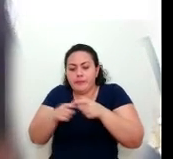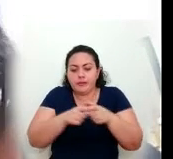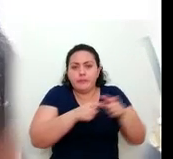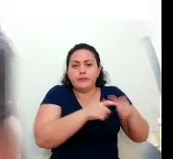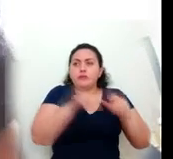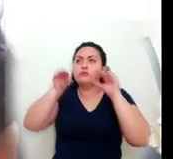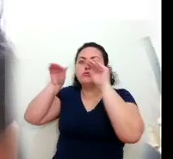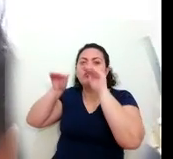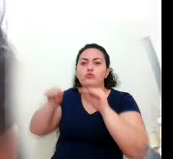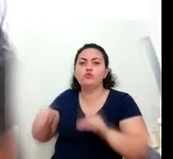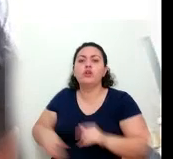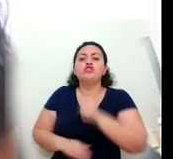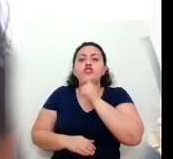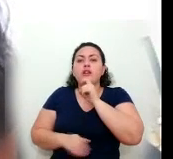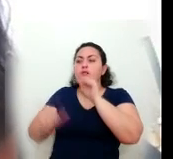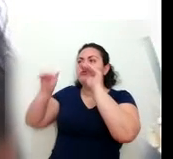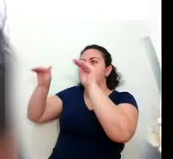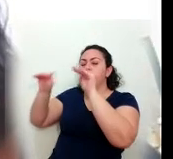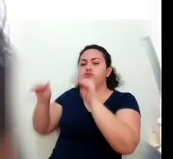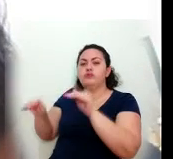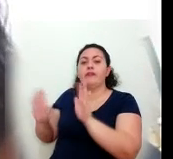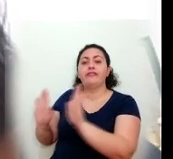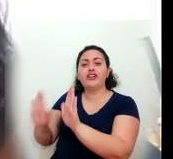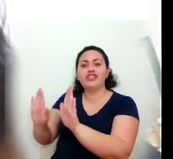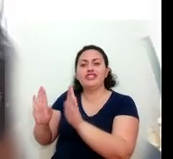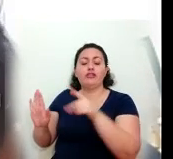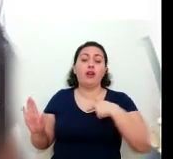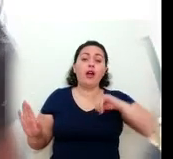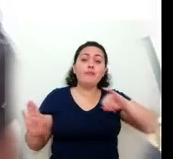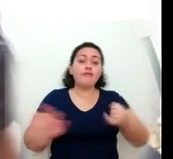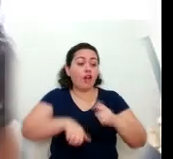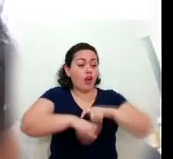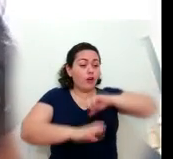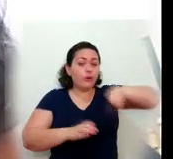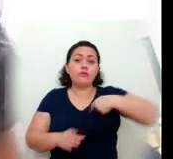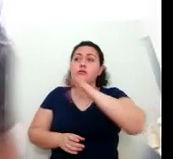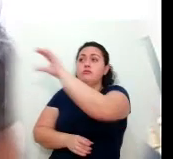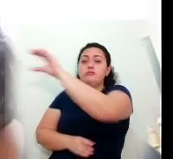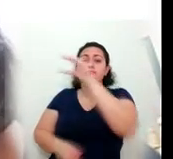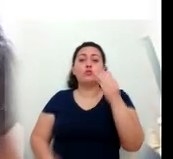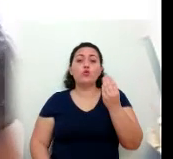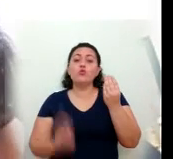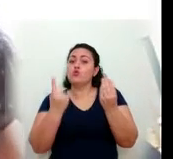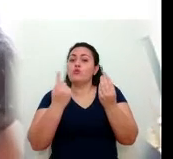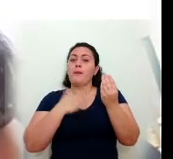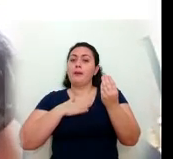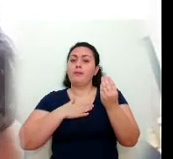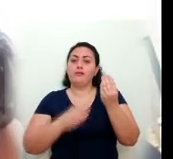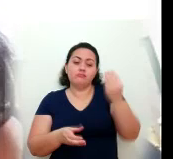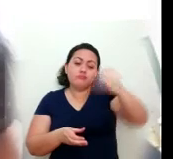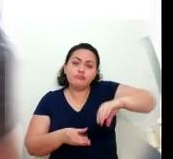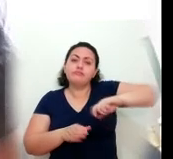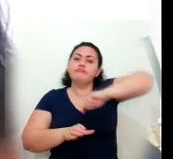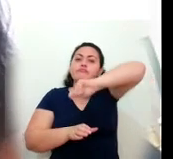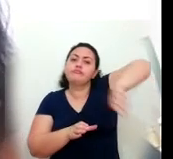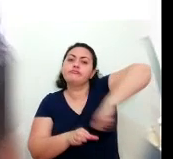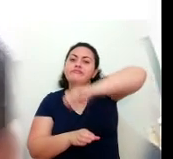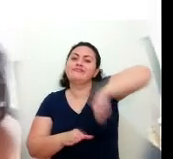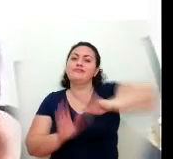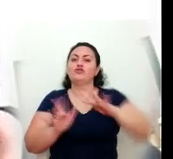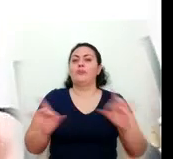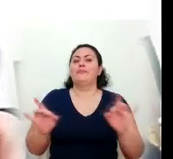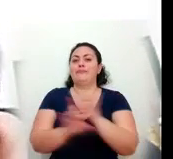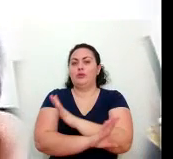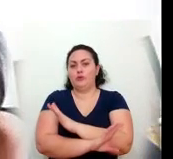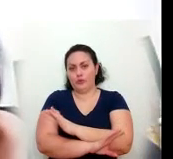puder congelar daí, né? Porque daí a gente sempre tem à mão ingredientes para preparar as comidas que já